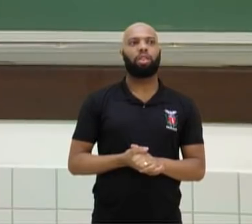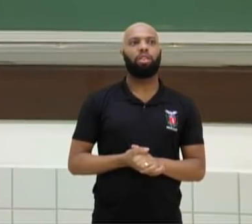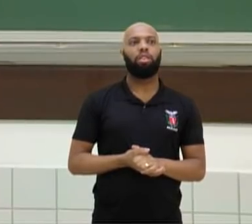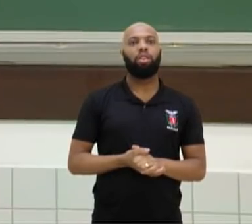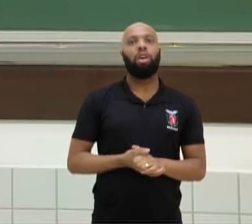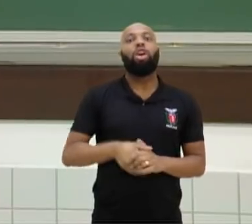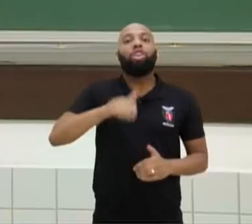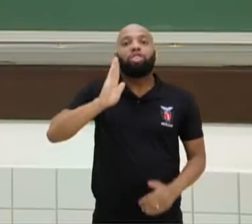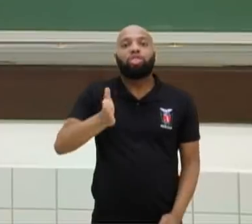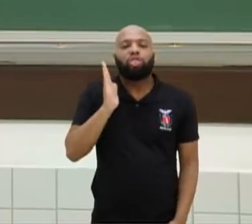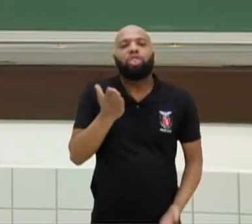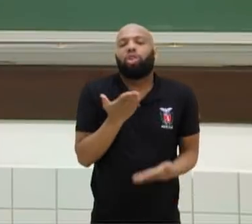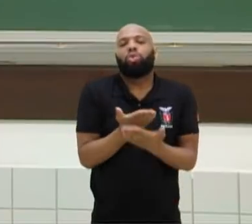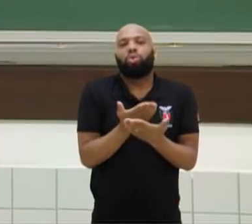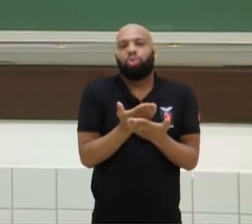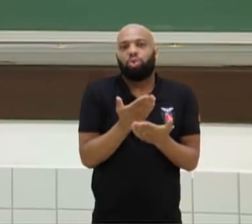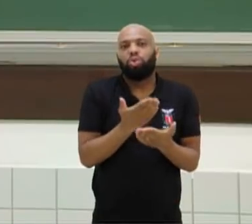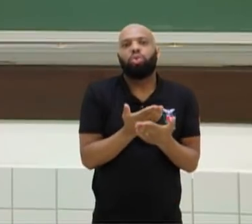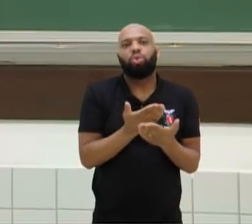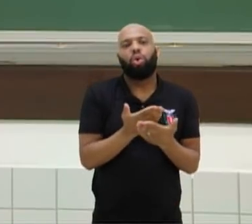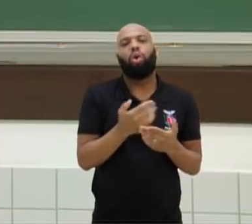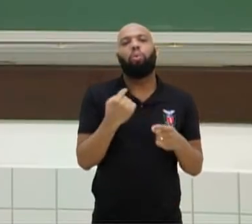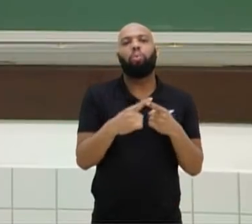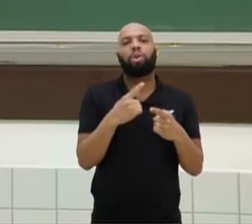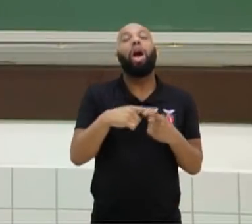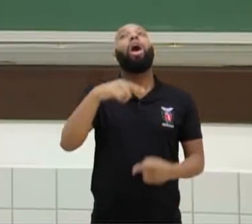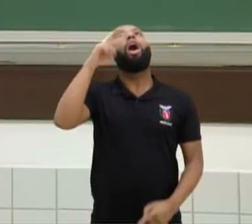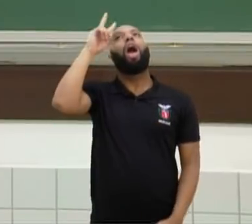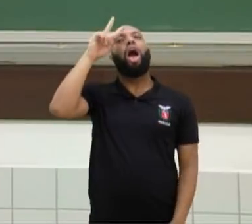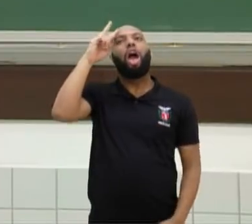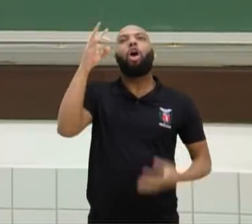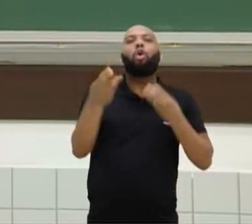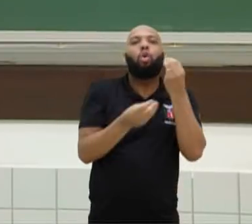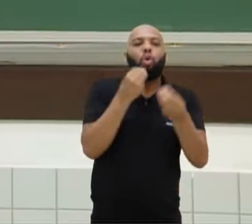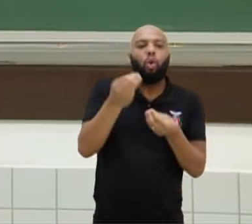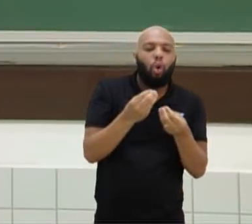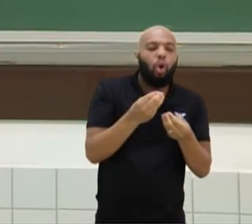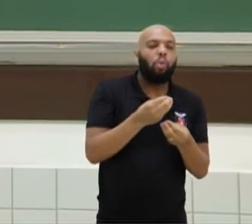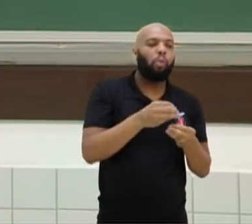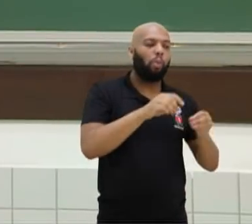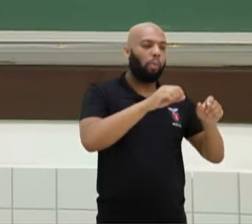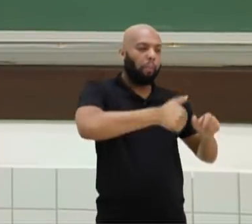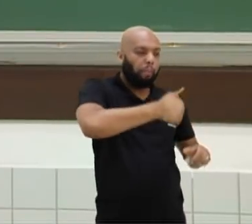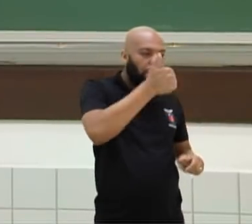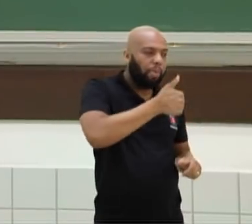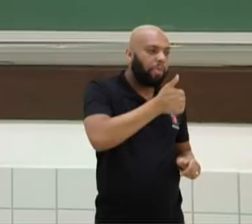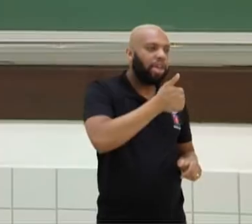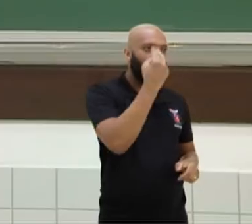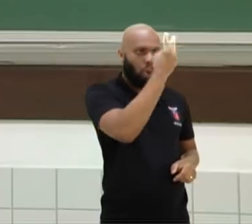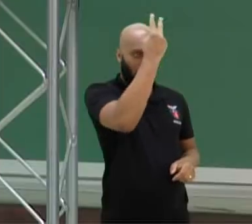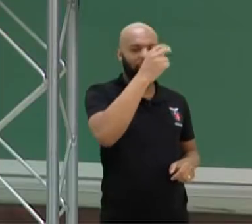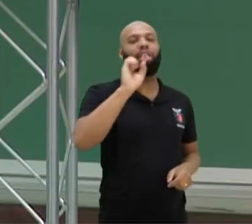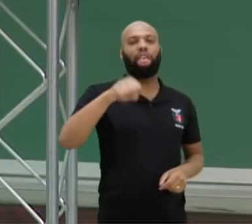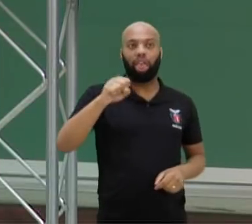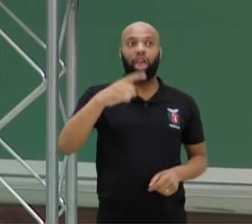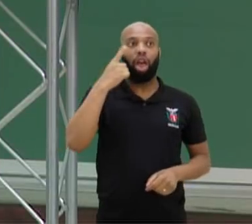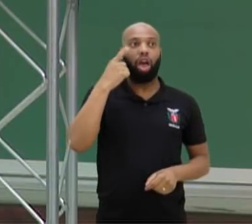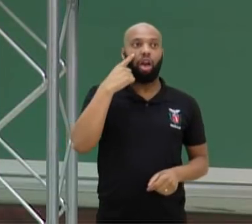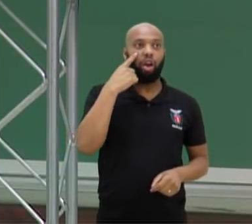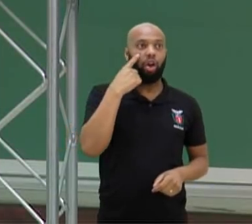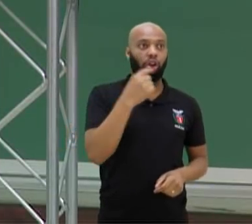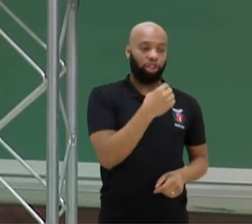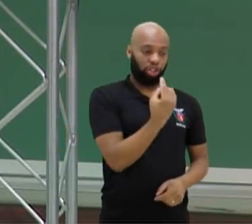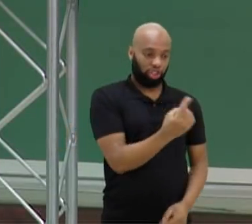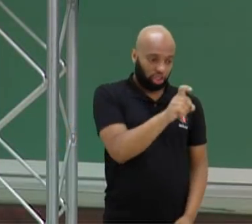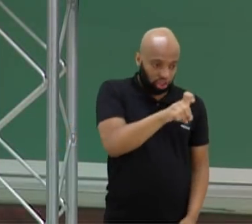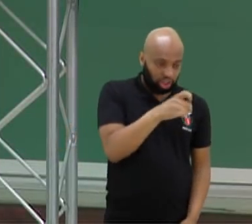Repetindo o que a gente já... E vocês acabaram lembrando. Ah, lembrei da história do quadrado do primeiro. Então, aqui. Quadrado do primeiro, x